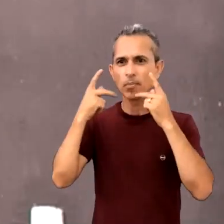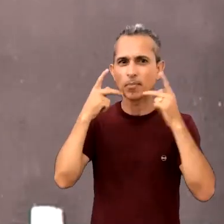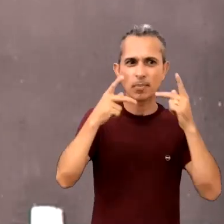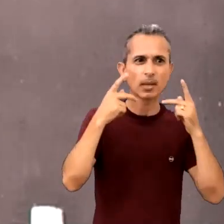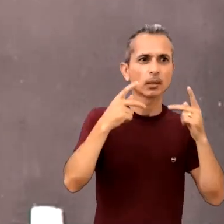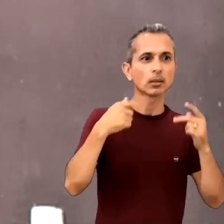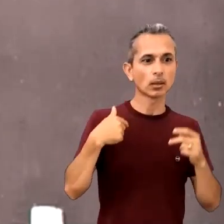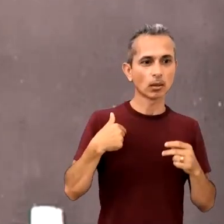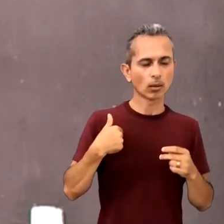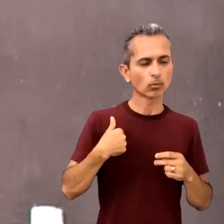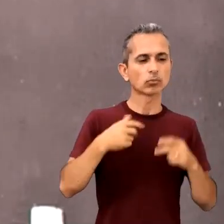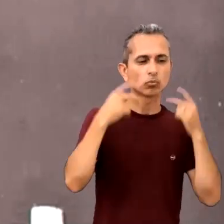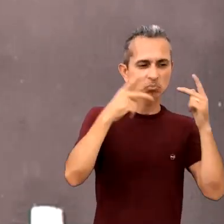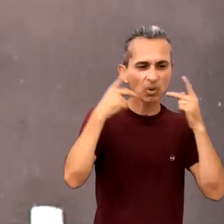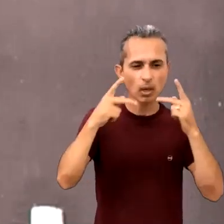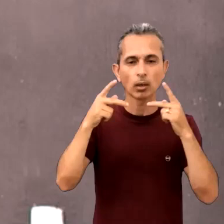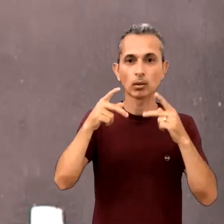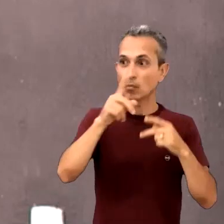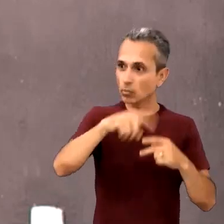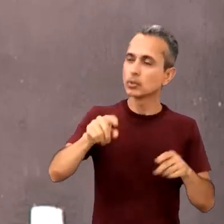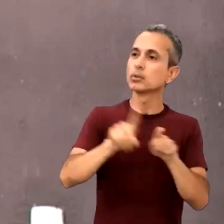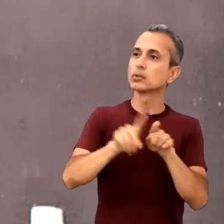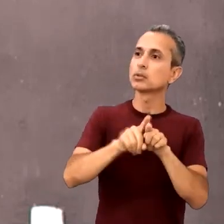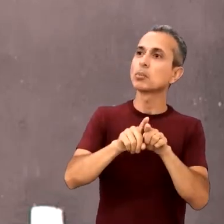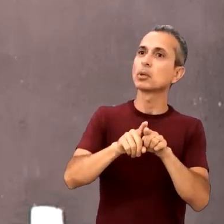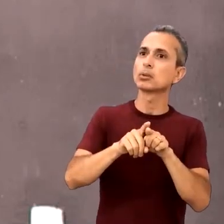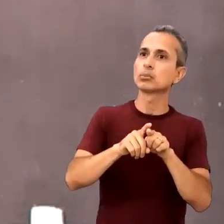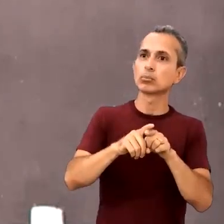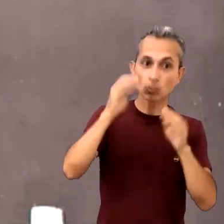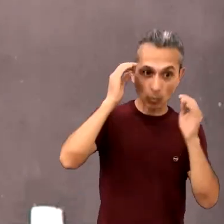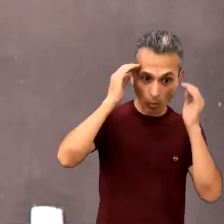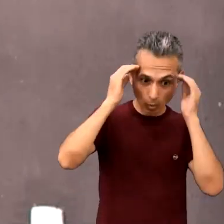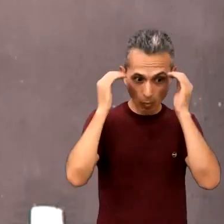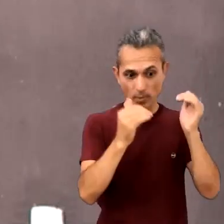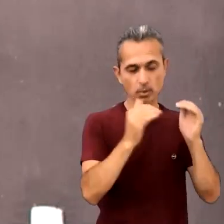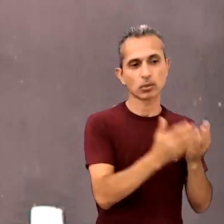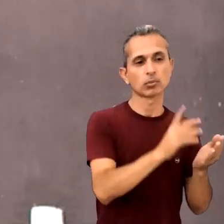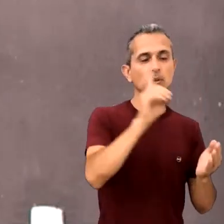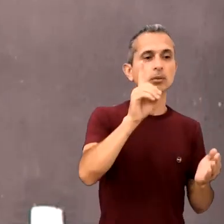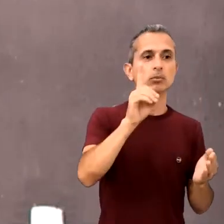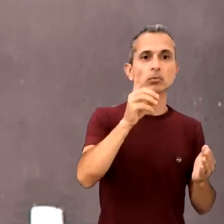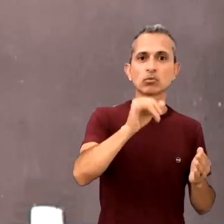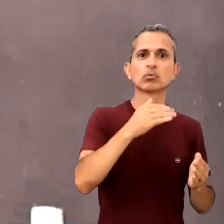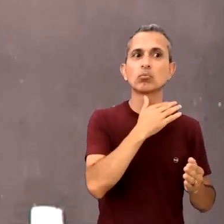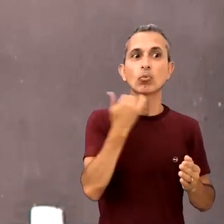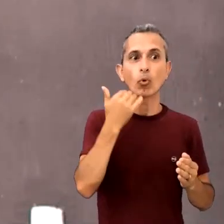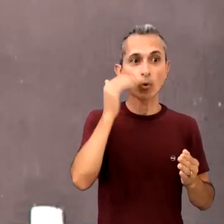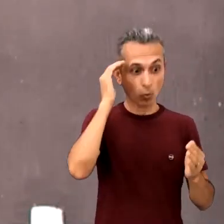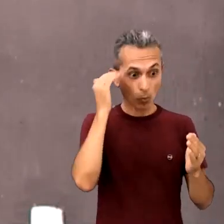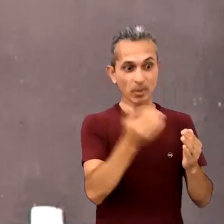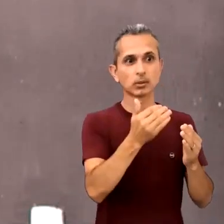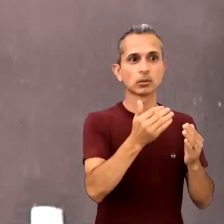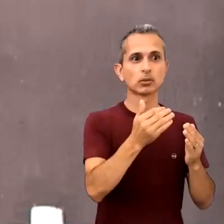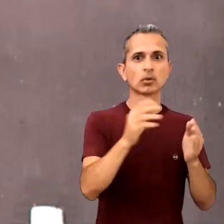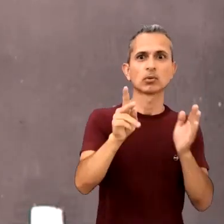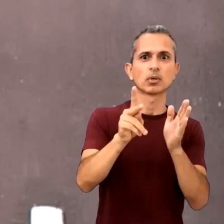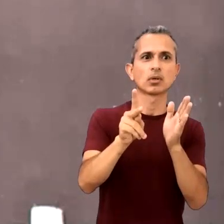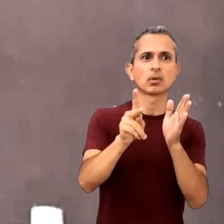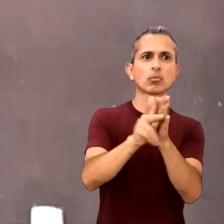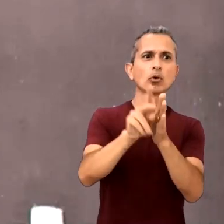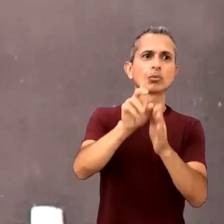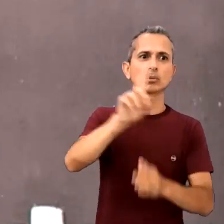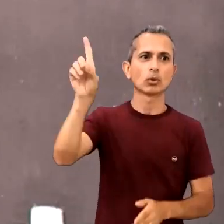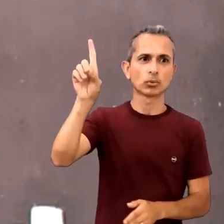obedeça a palavra, porque mesmo que você morra obedecendo, mas você pertence a Deus.